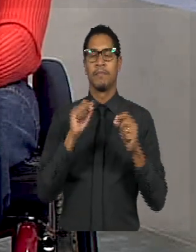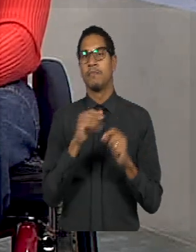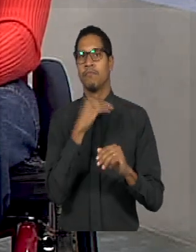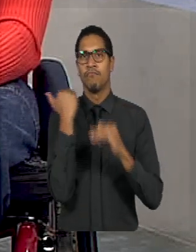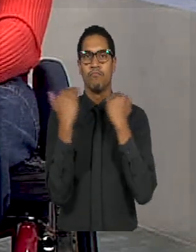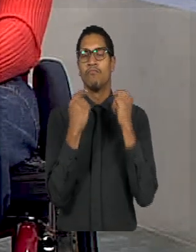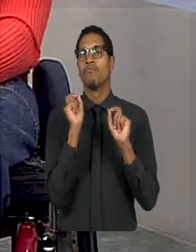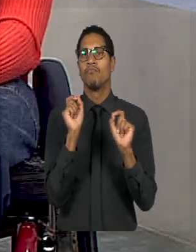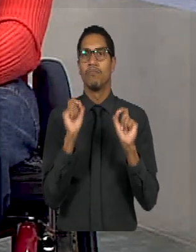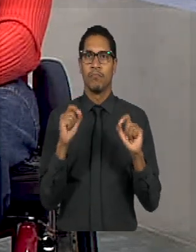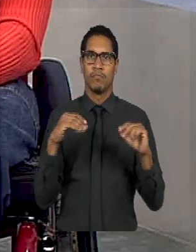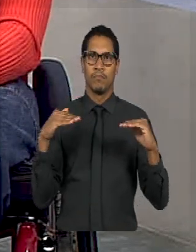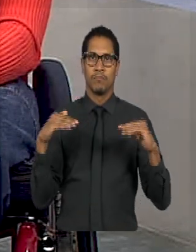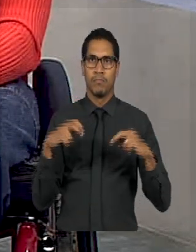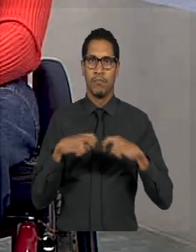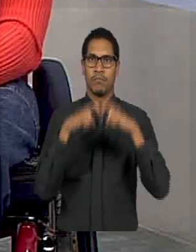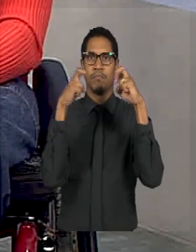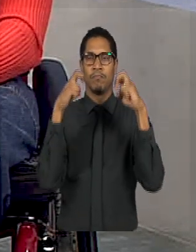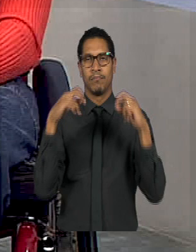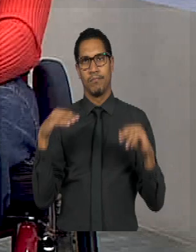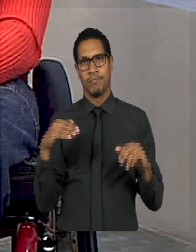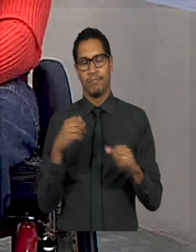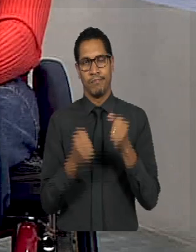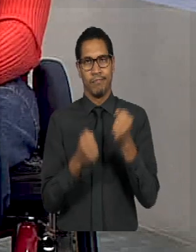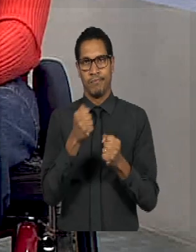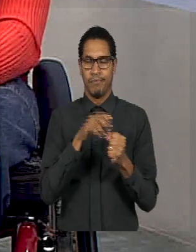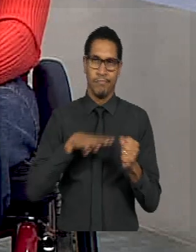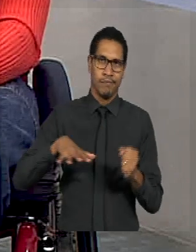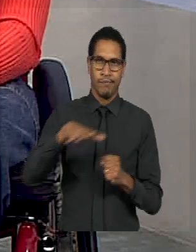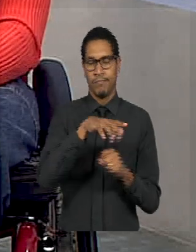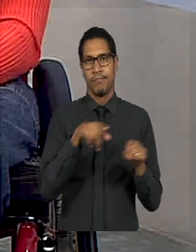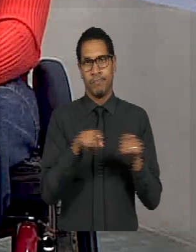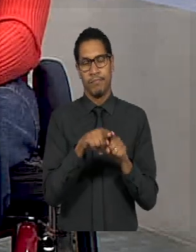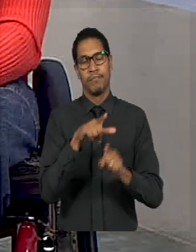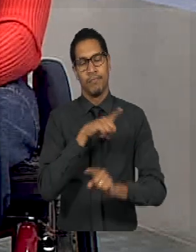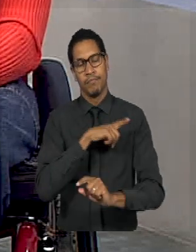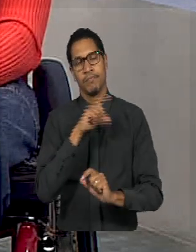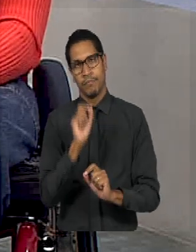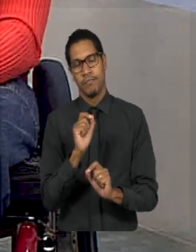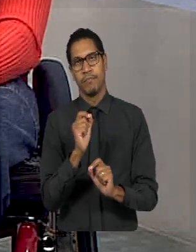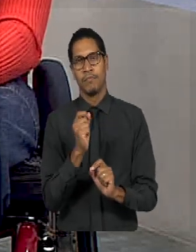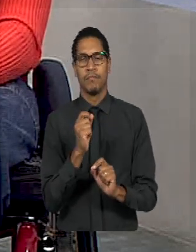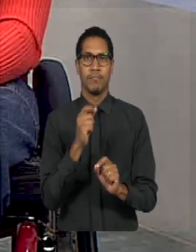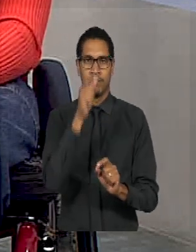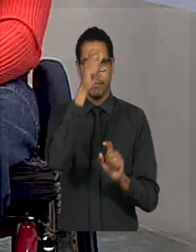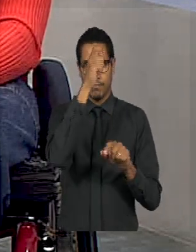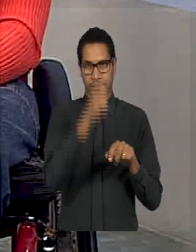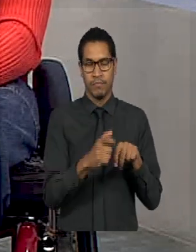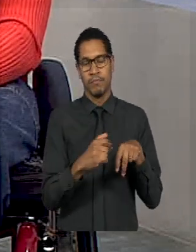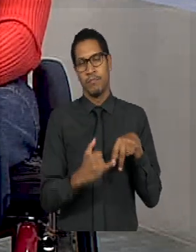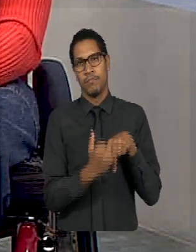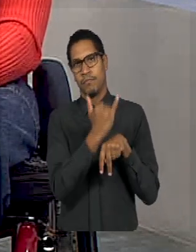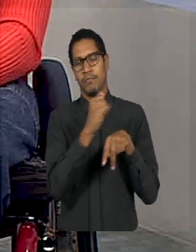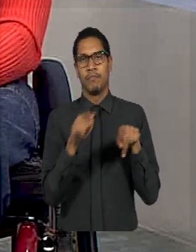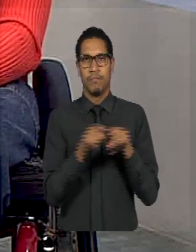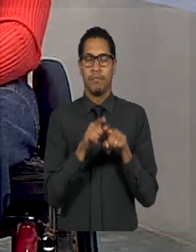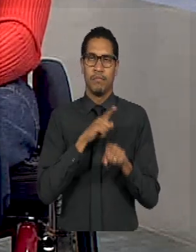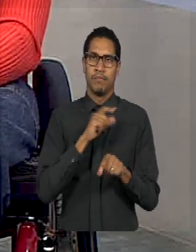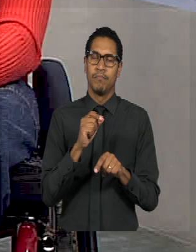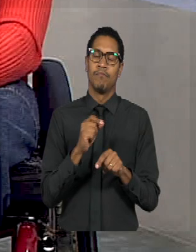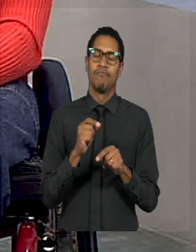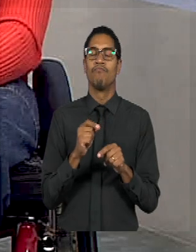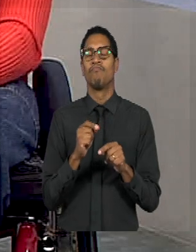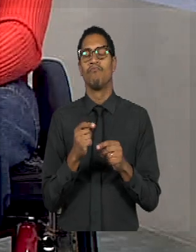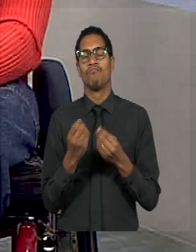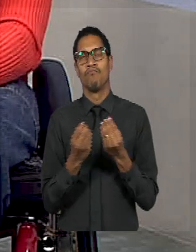trânsito. Isso sem contar as vítimas com sequelas permanentes ou temporárias. Para conscientizar a população sobre o